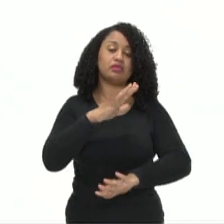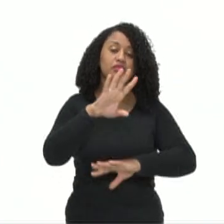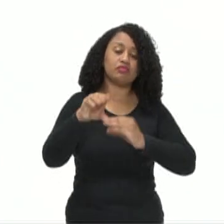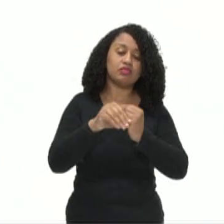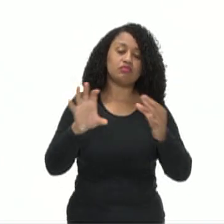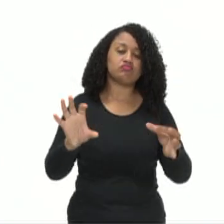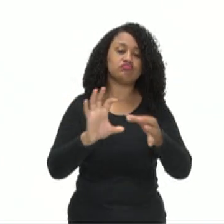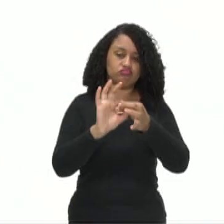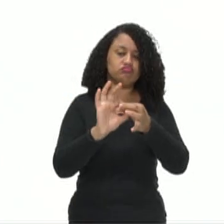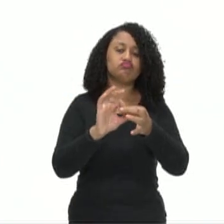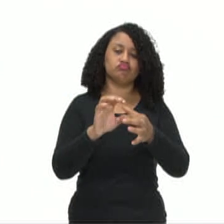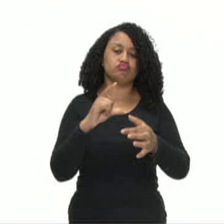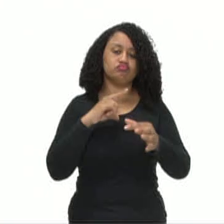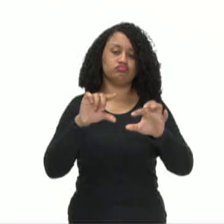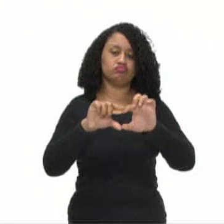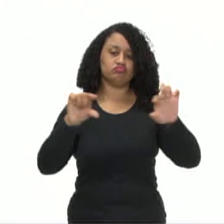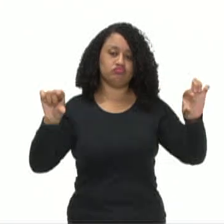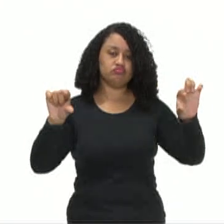de conjunções.